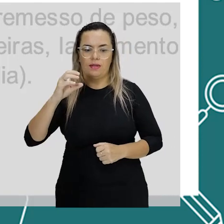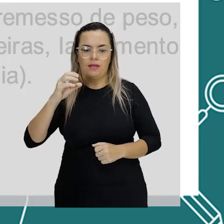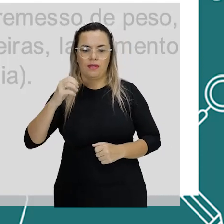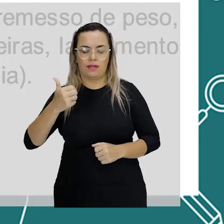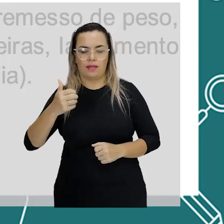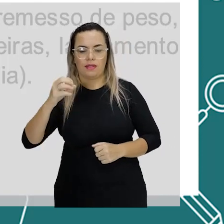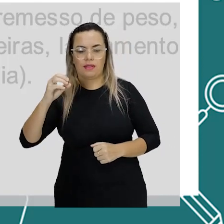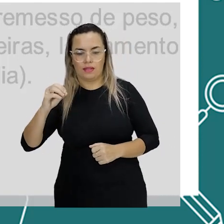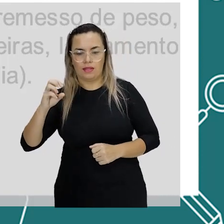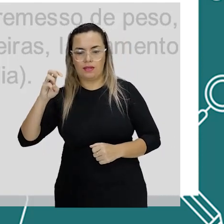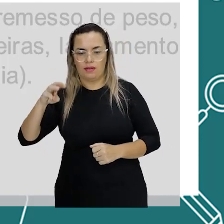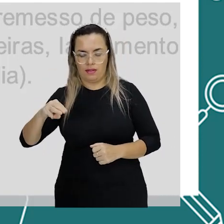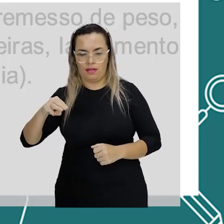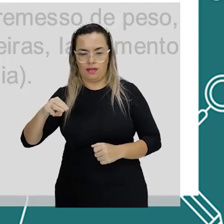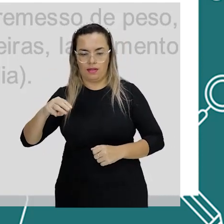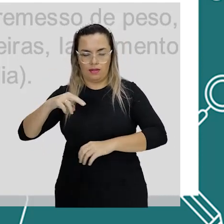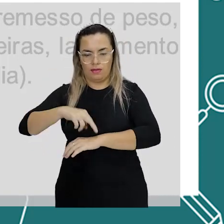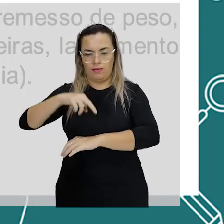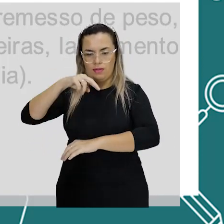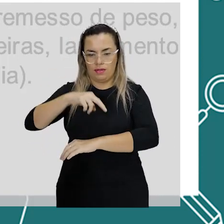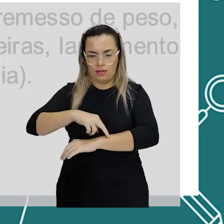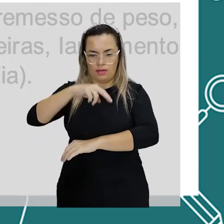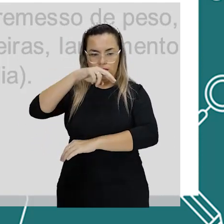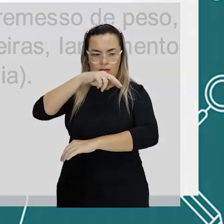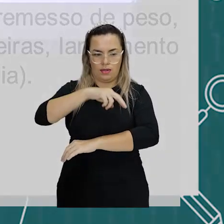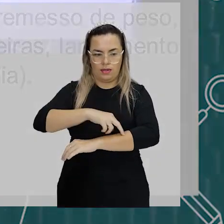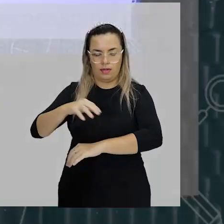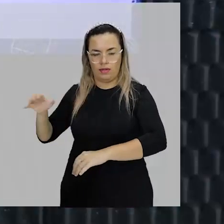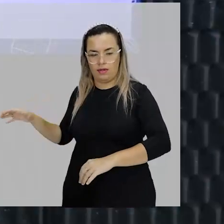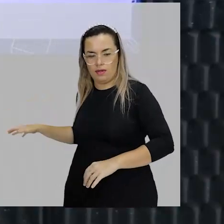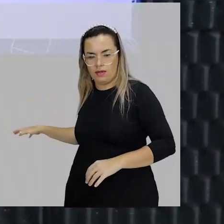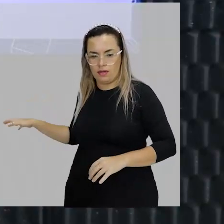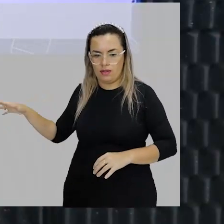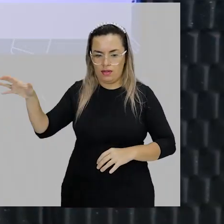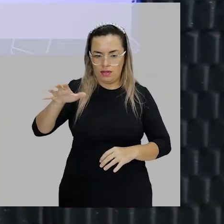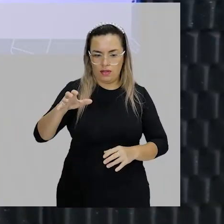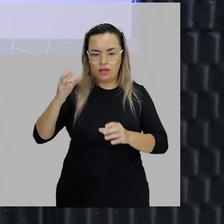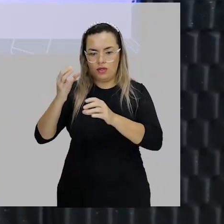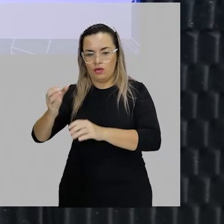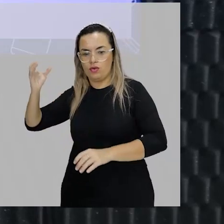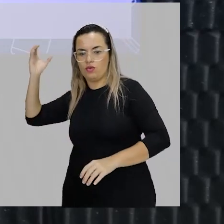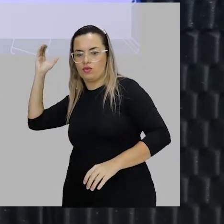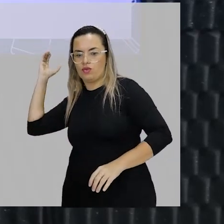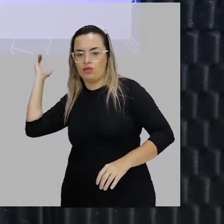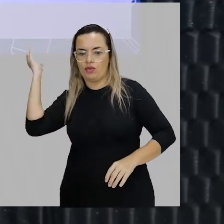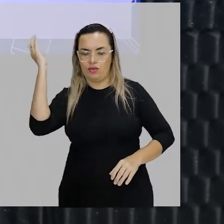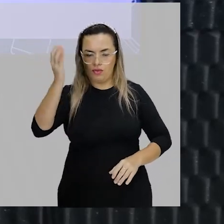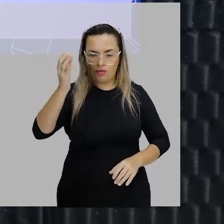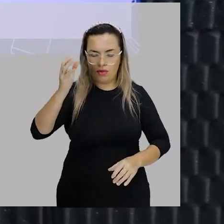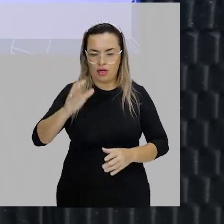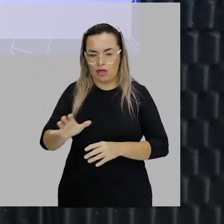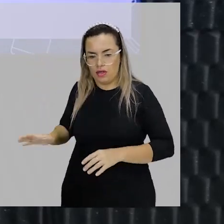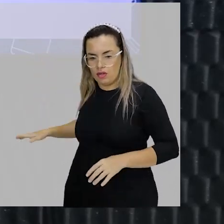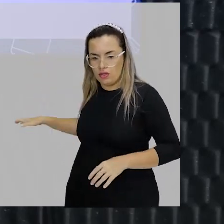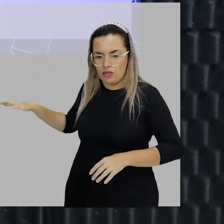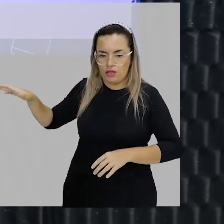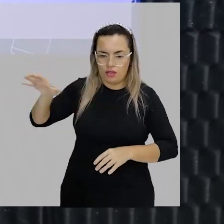disco, salto com vara, lançamento de dardo e 1.500 metros. Então, galera, eu vou ficando por